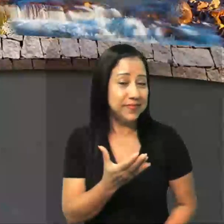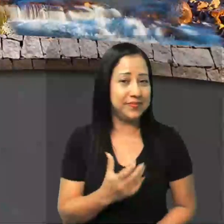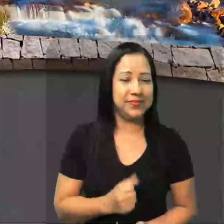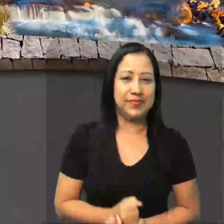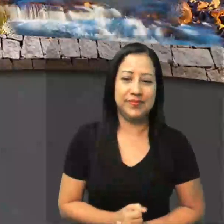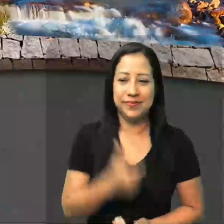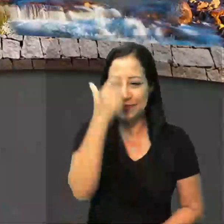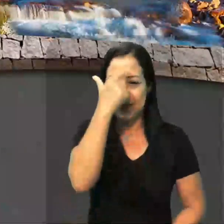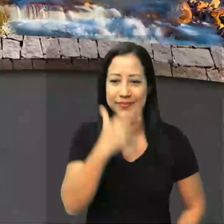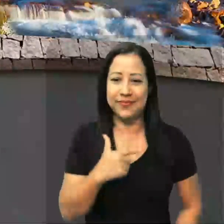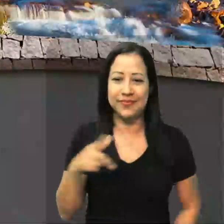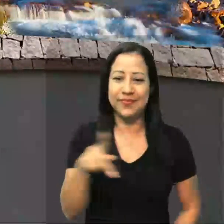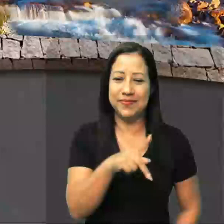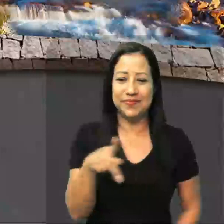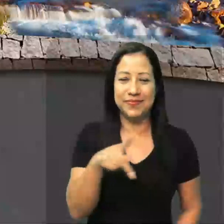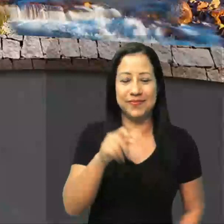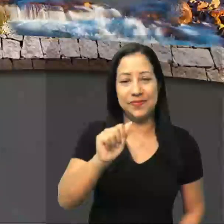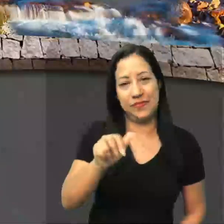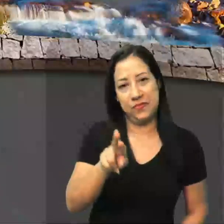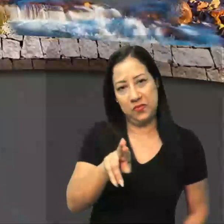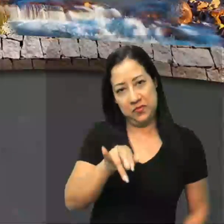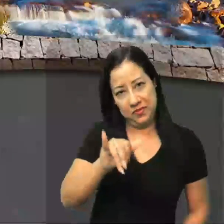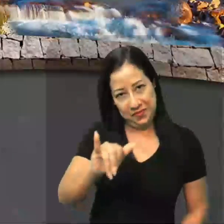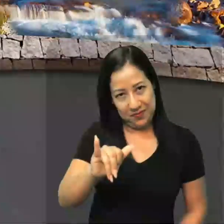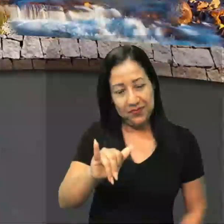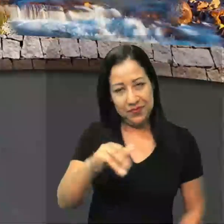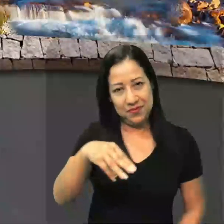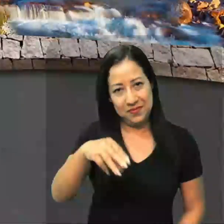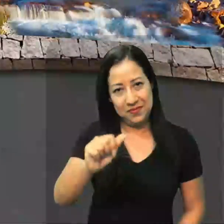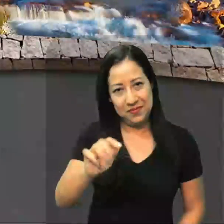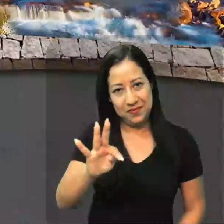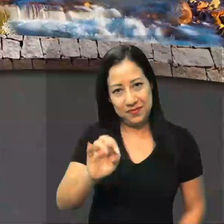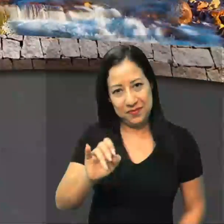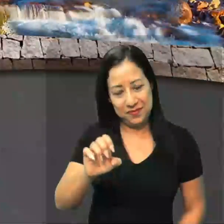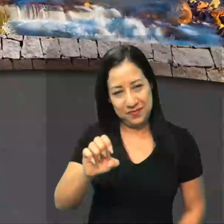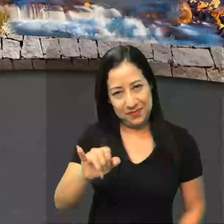Arimateia e estamos aqui mais uma vez para a nossa aula